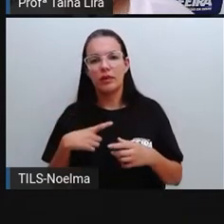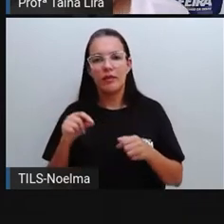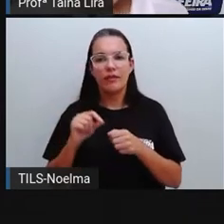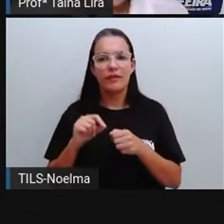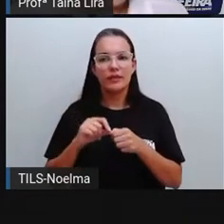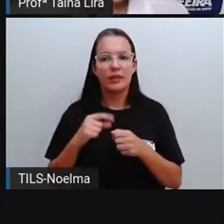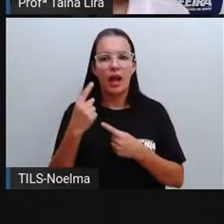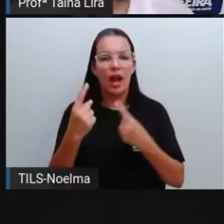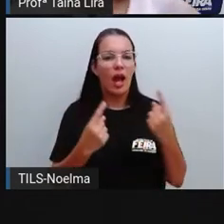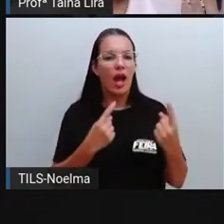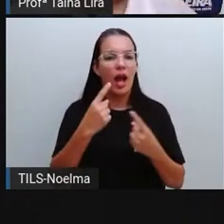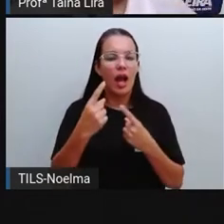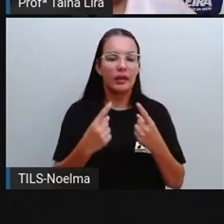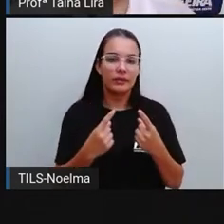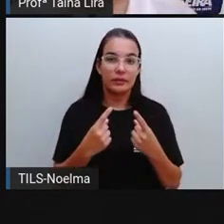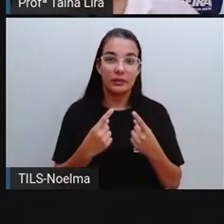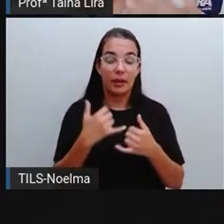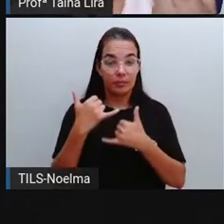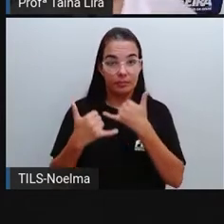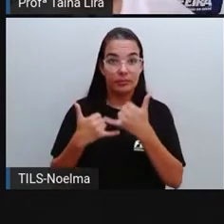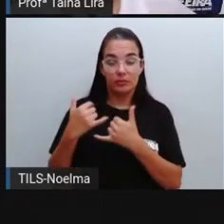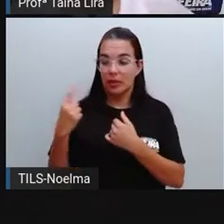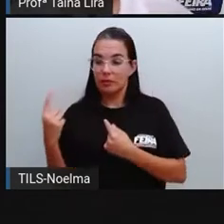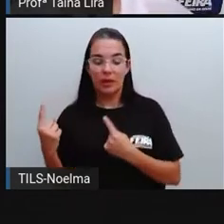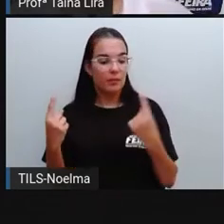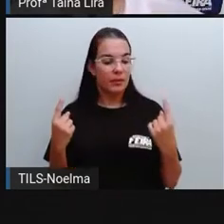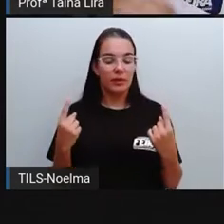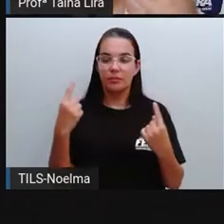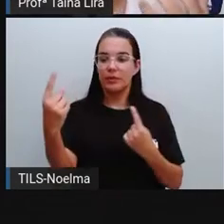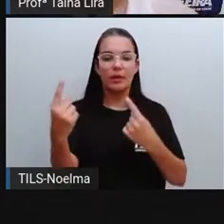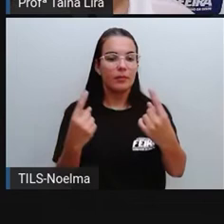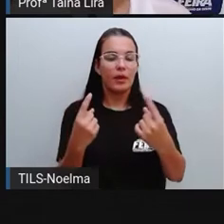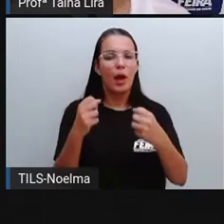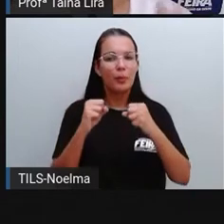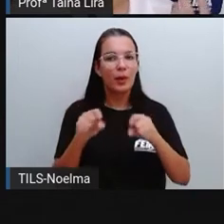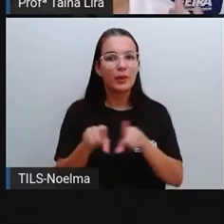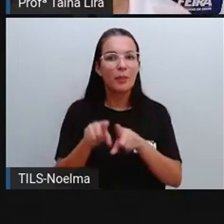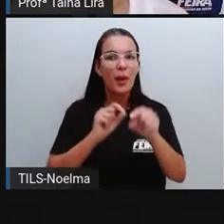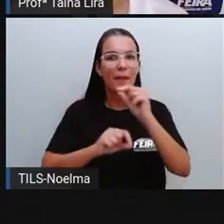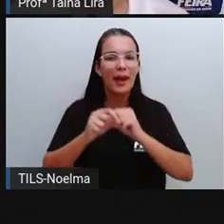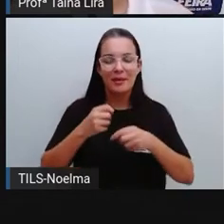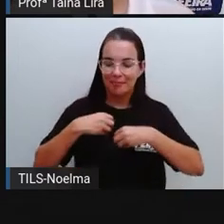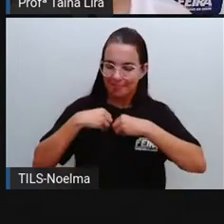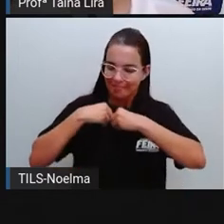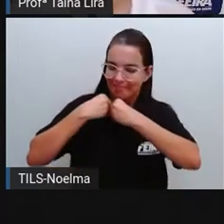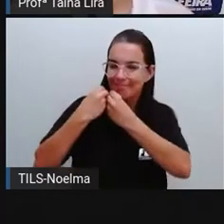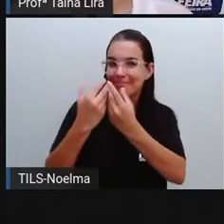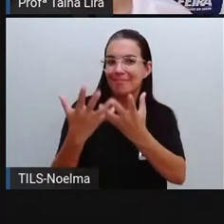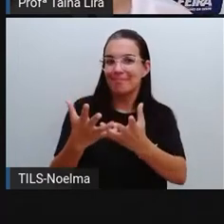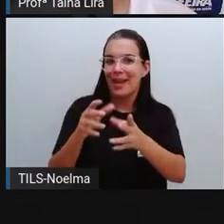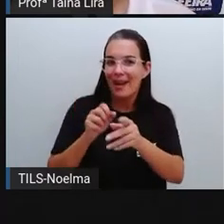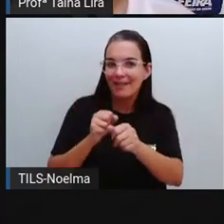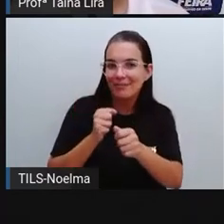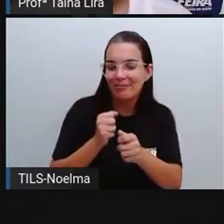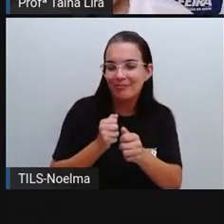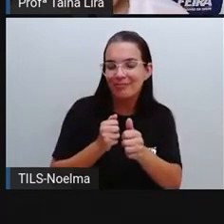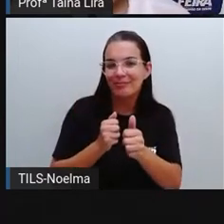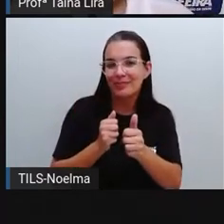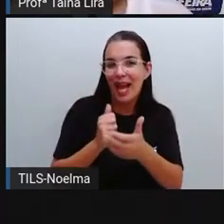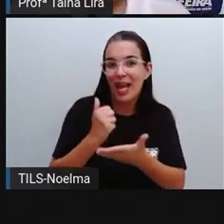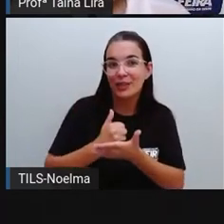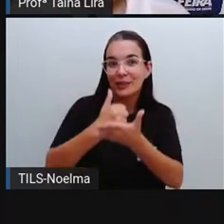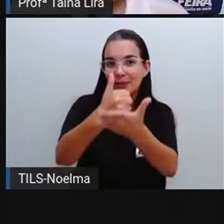cada jogador. E é um jogo muito legal, que estimula aí também, né, a questão